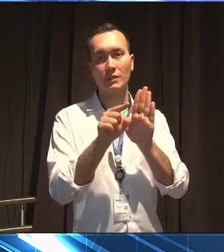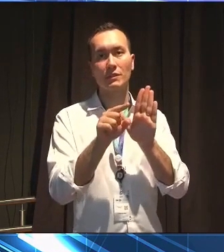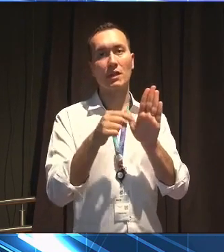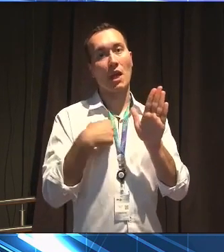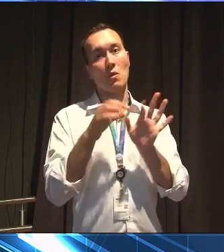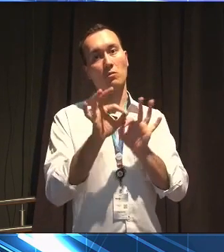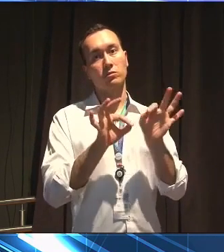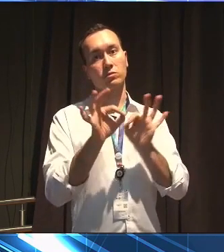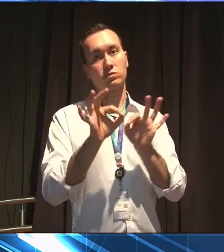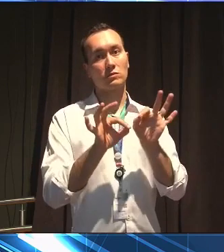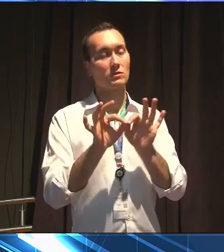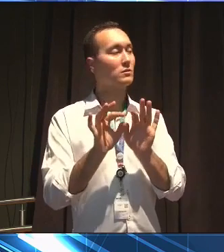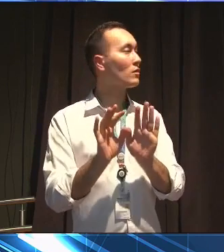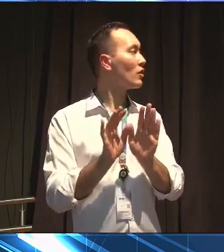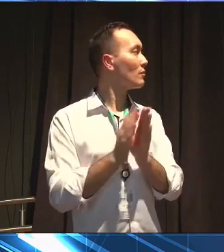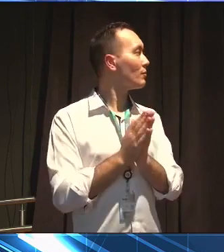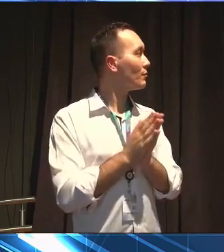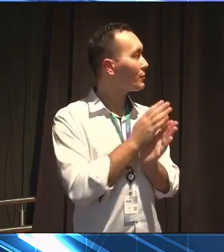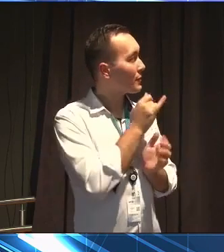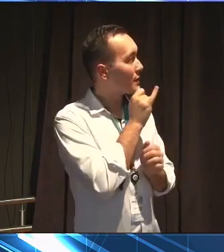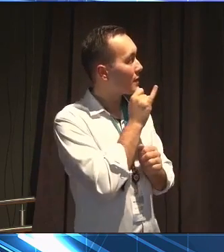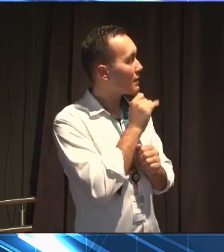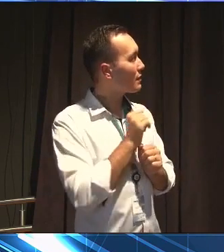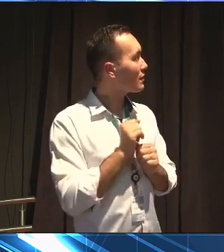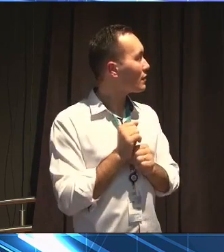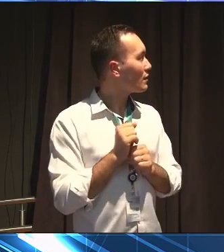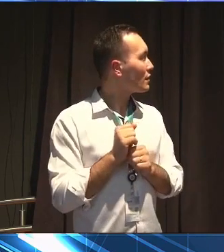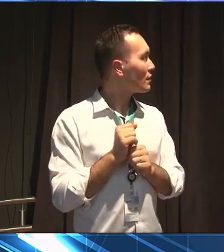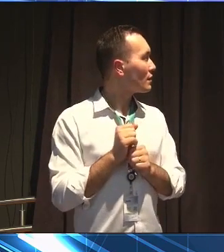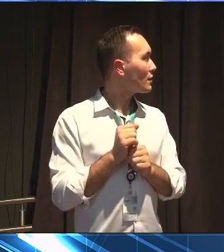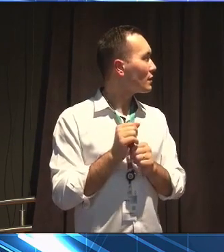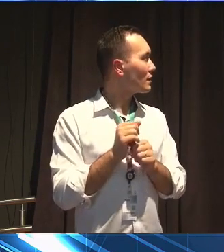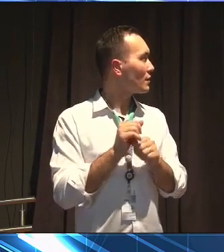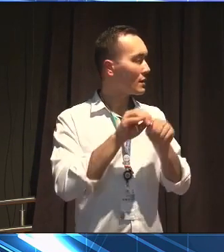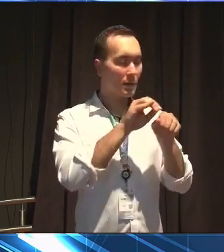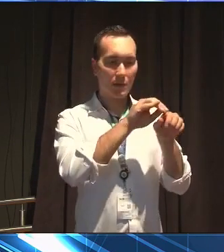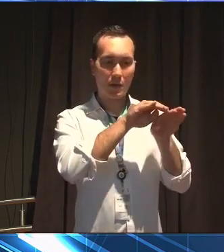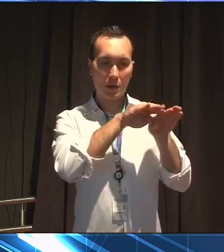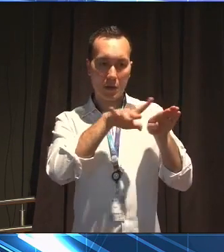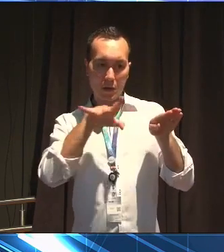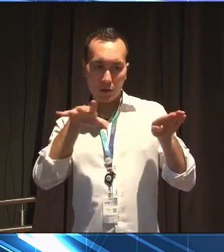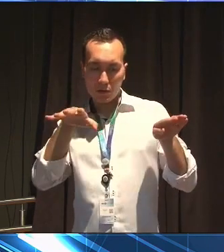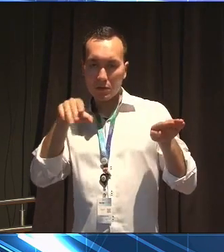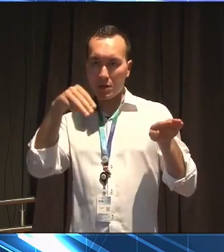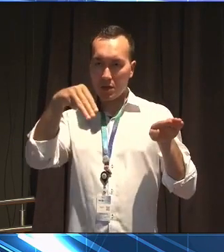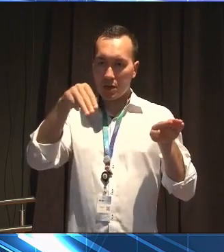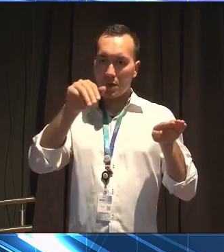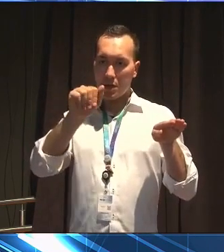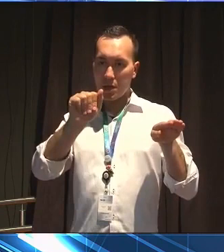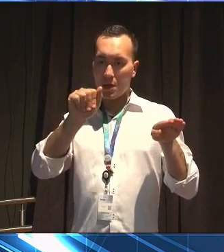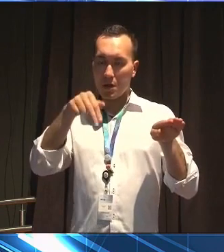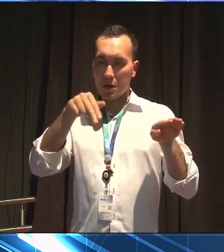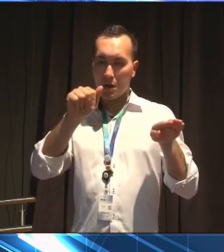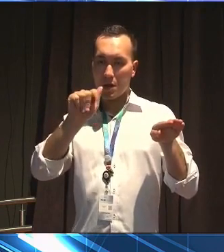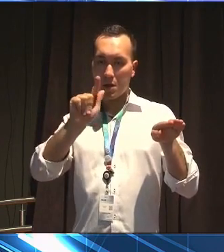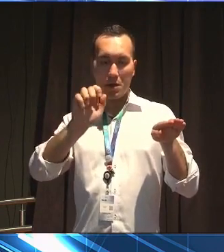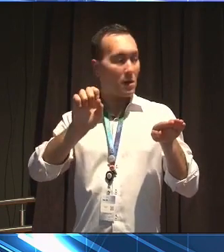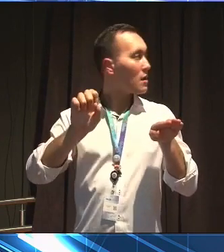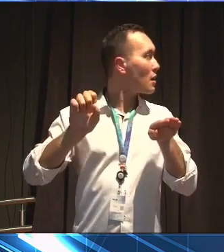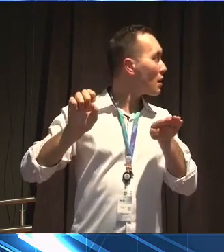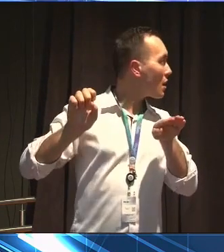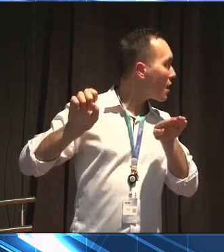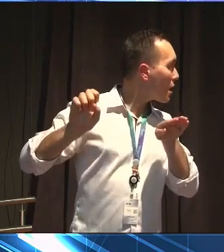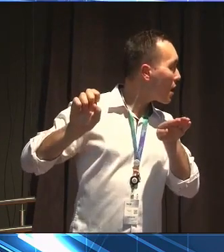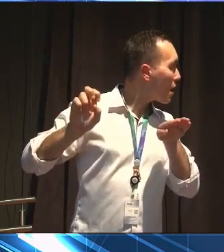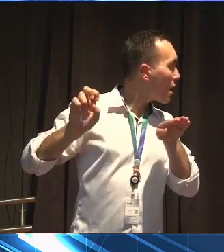configurar, por exemplo, o manager. Eu tenho que ter a claim chamada employee function com o valor manager. E a policy ali,